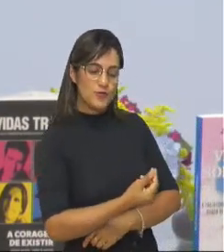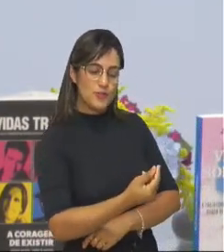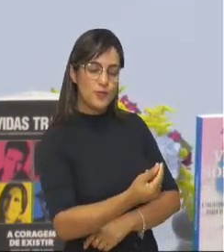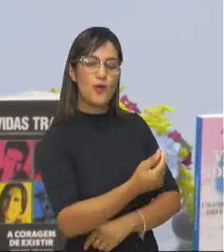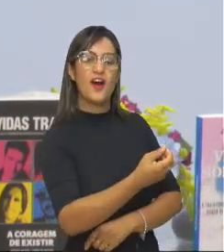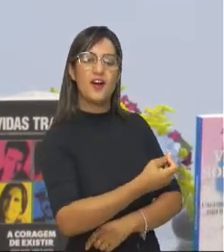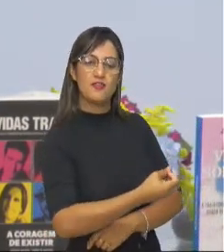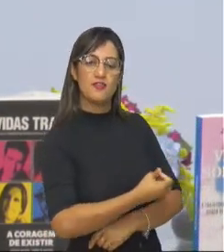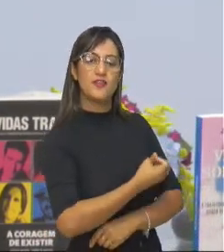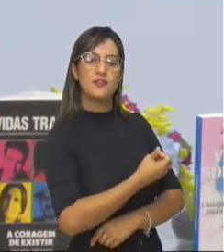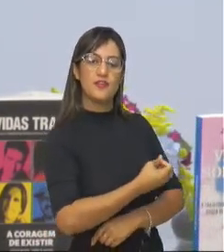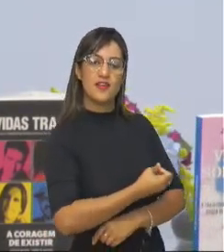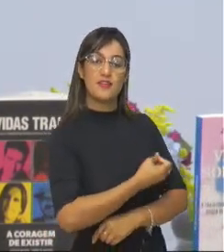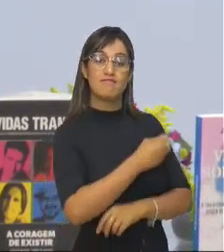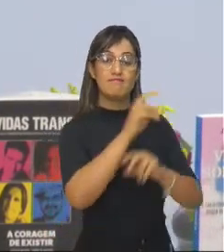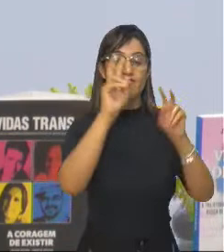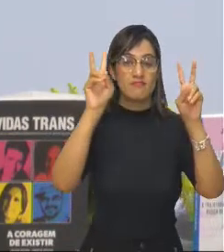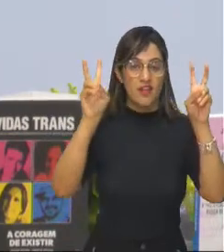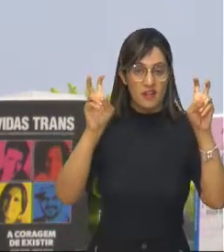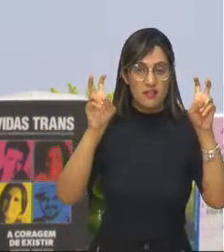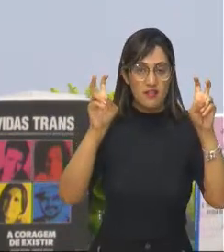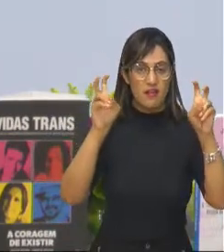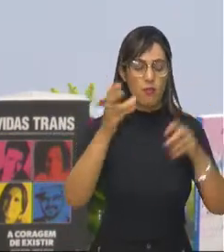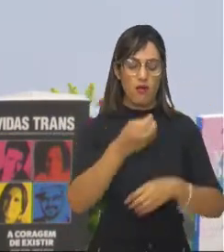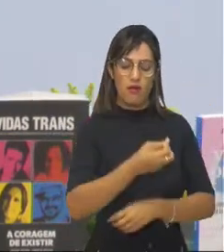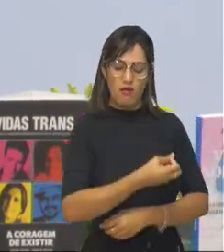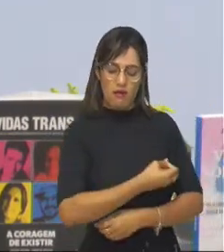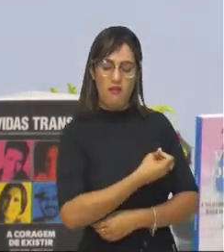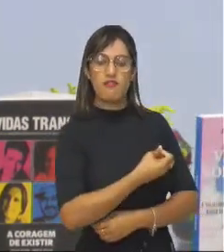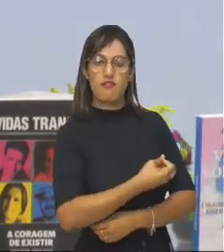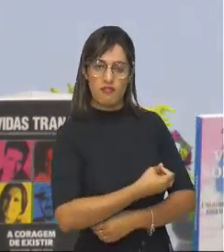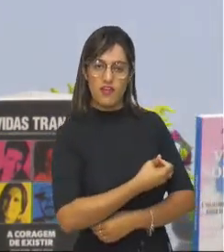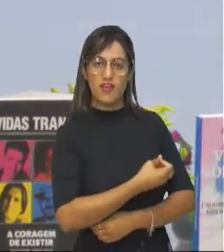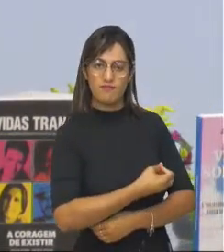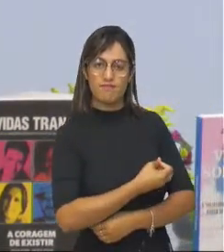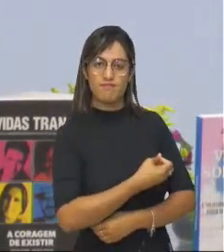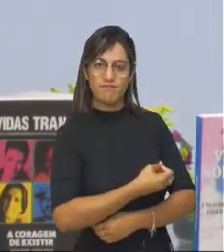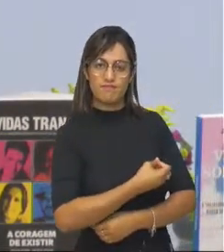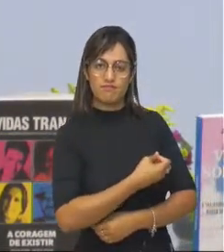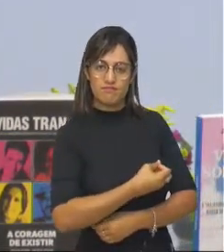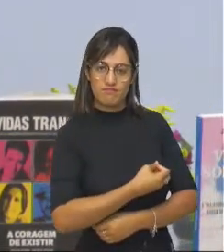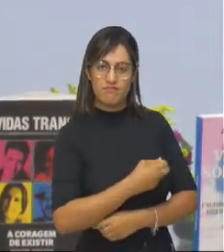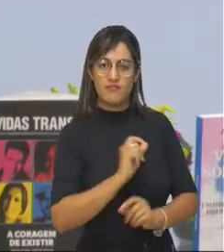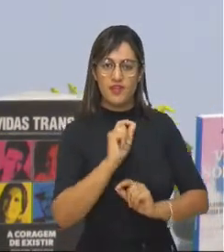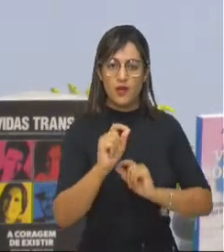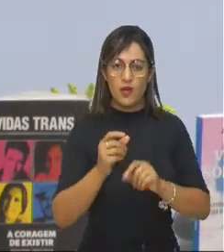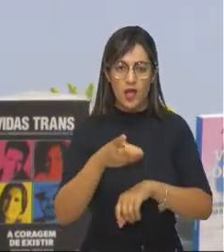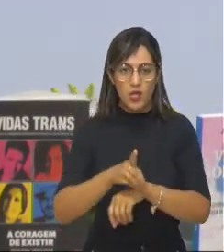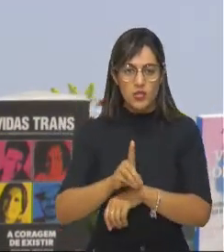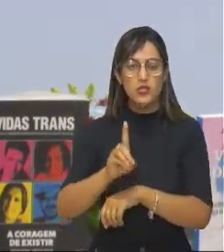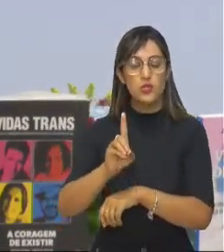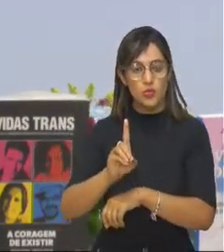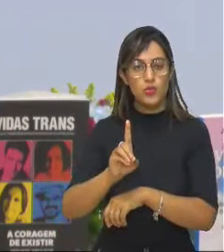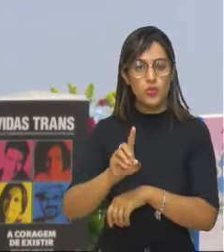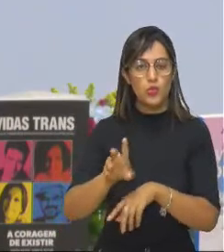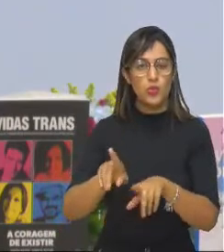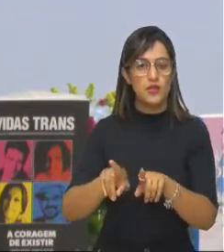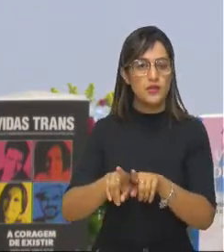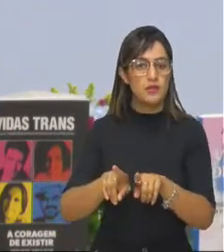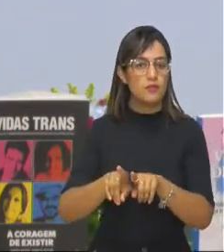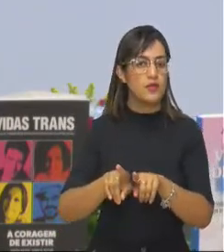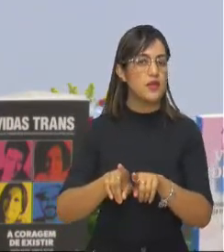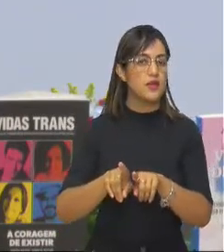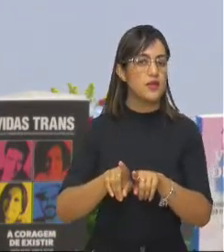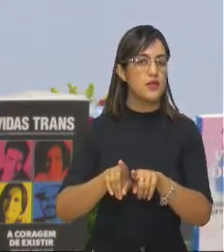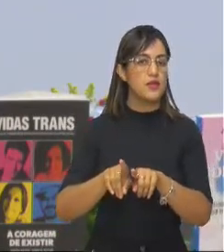sobreviver é sobreviver. Como falou nossa matriarca, nossa doutora honoris causa, que eles sim são nossa